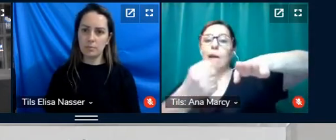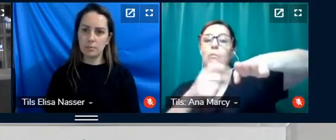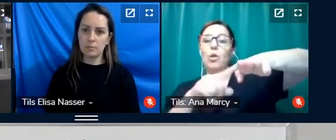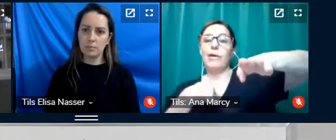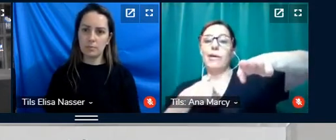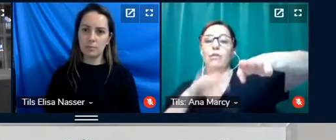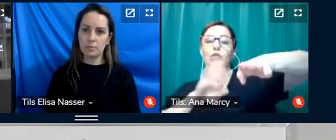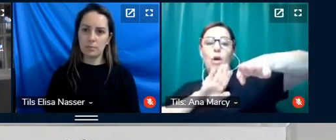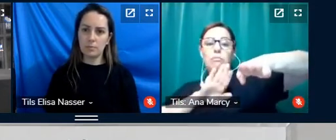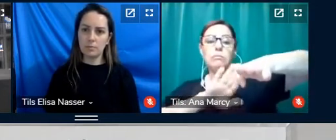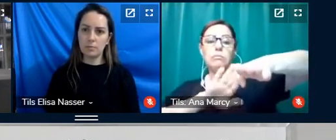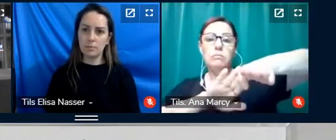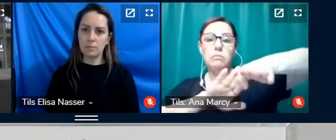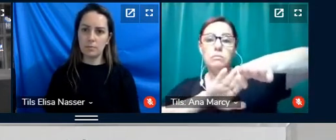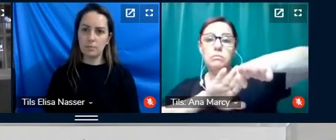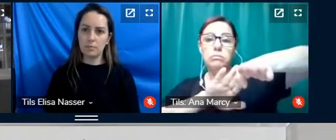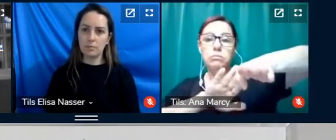Aí